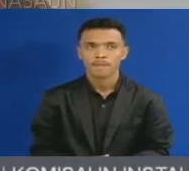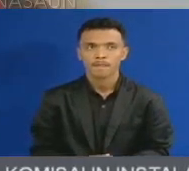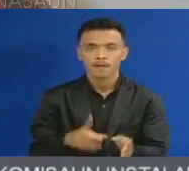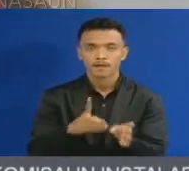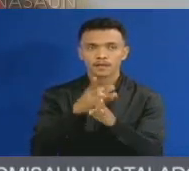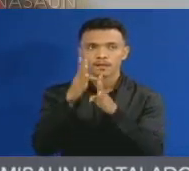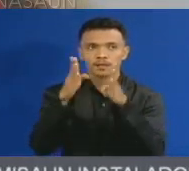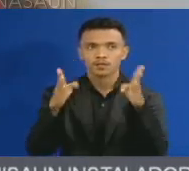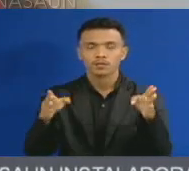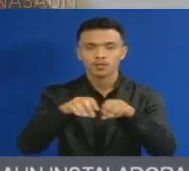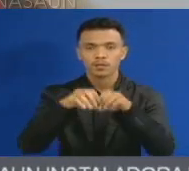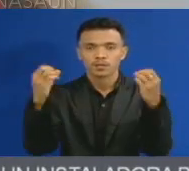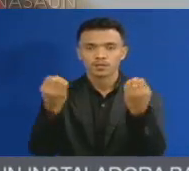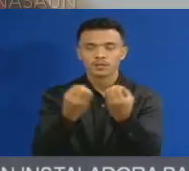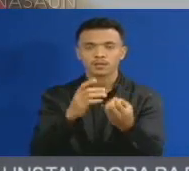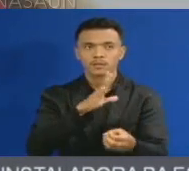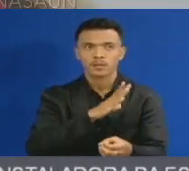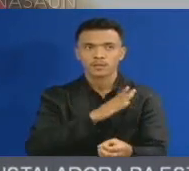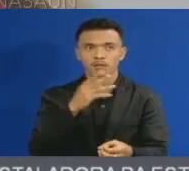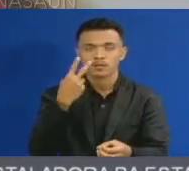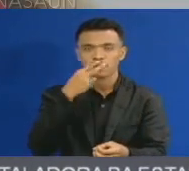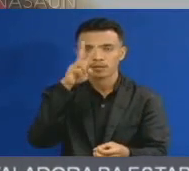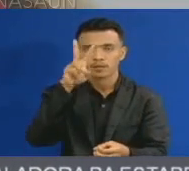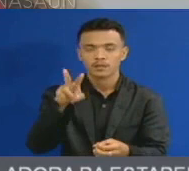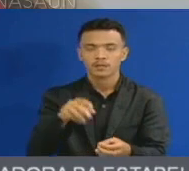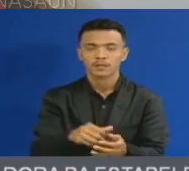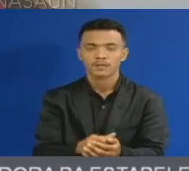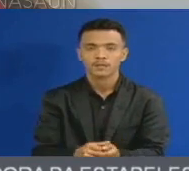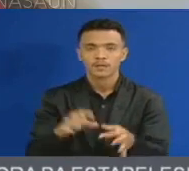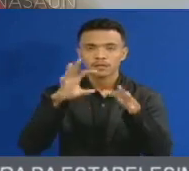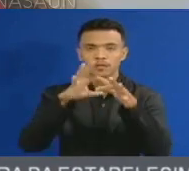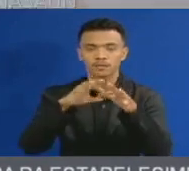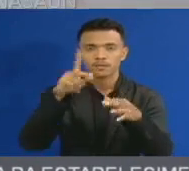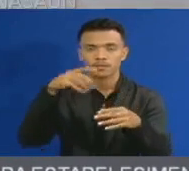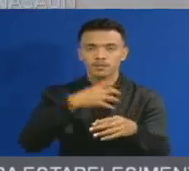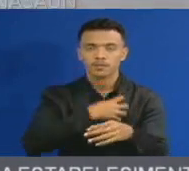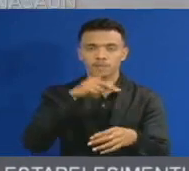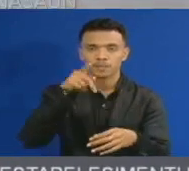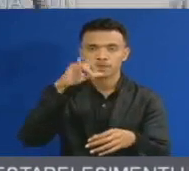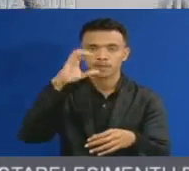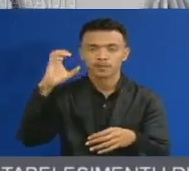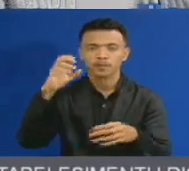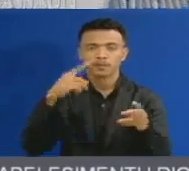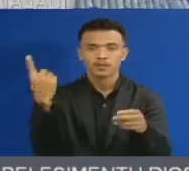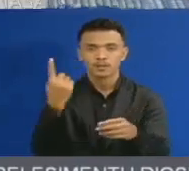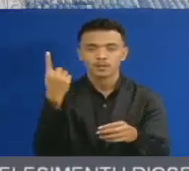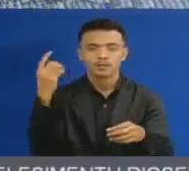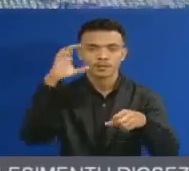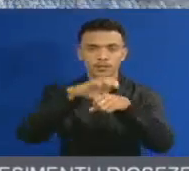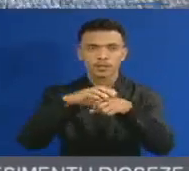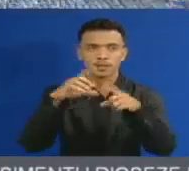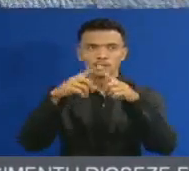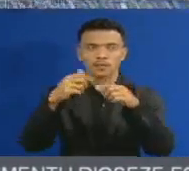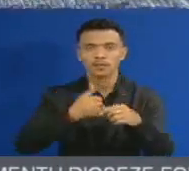Diretor Executivo Fundação Mahen Nelson Belo avalia, durante ne membro Serviço Nacional Inteligência Sira, sempre ralo a atuação na capturação do